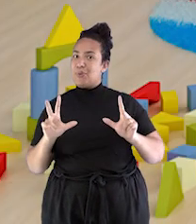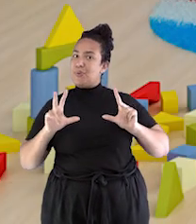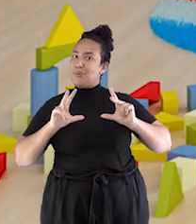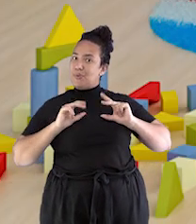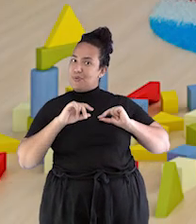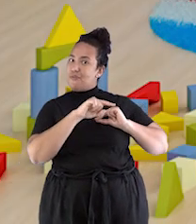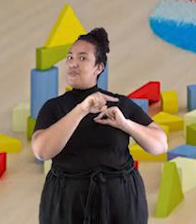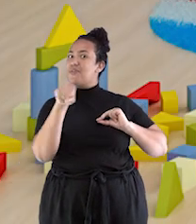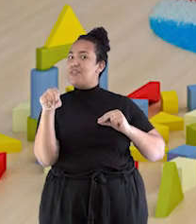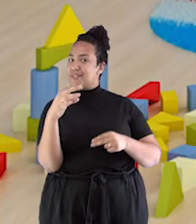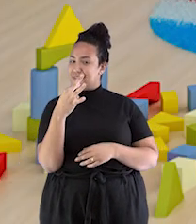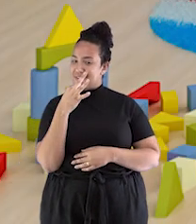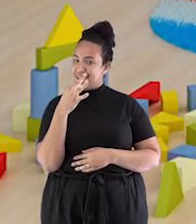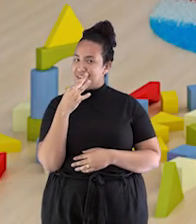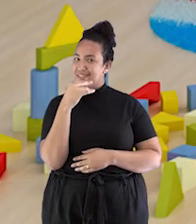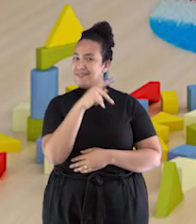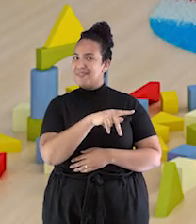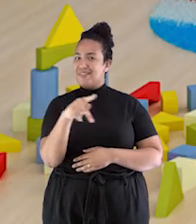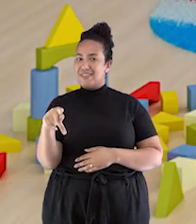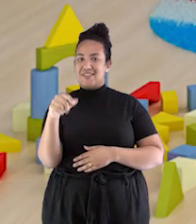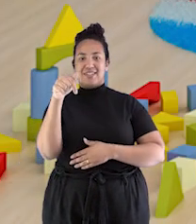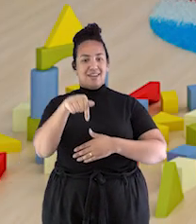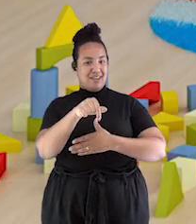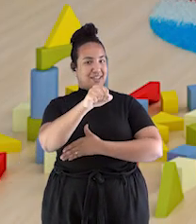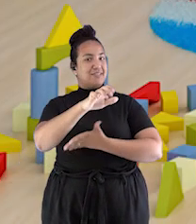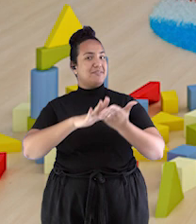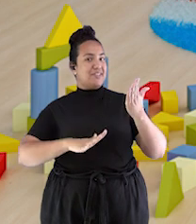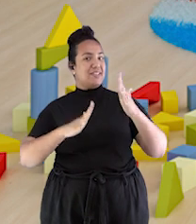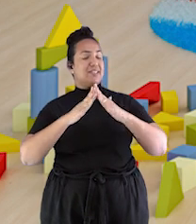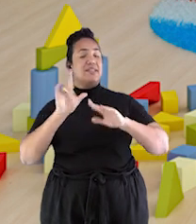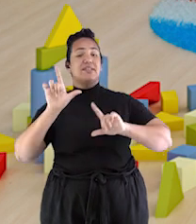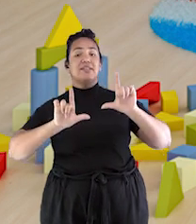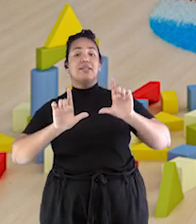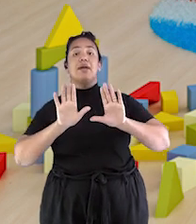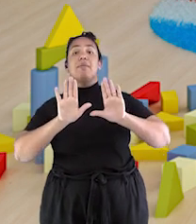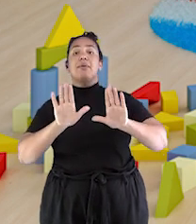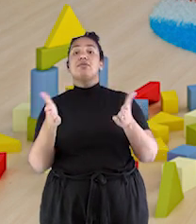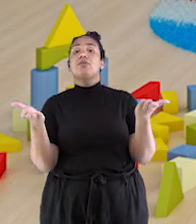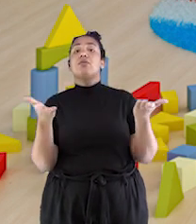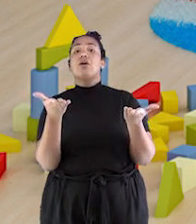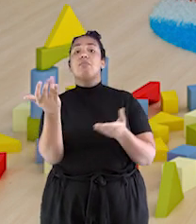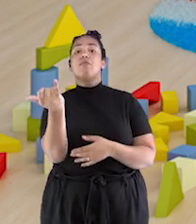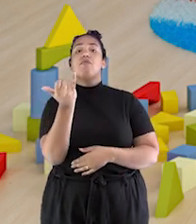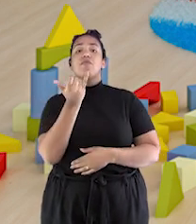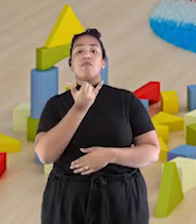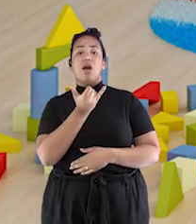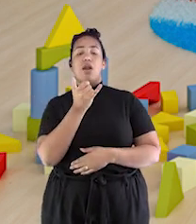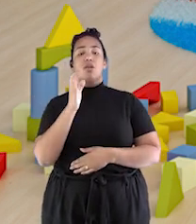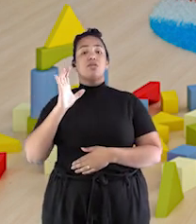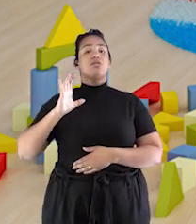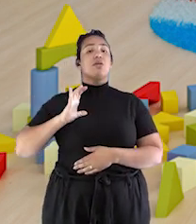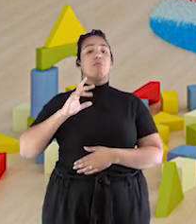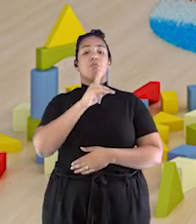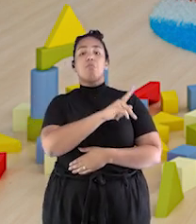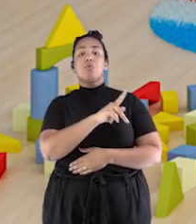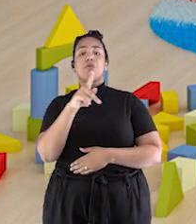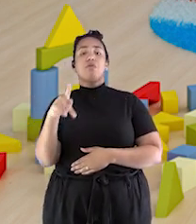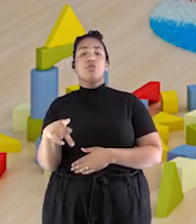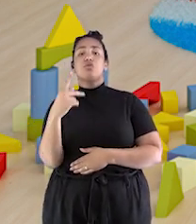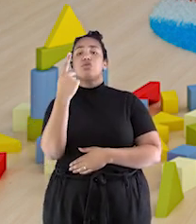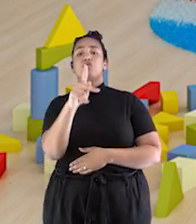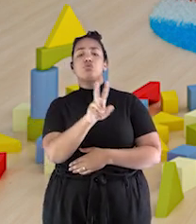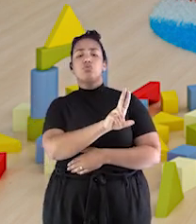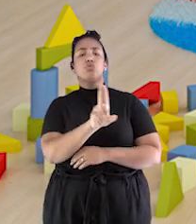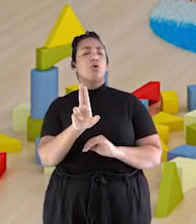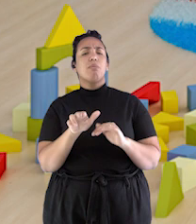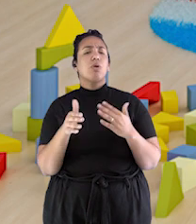Uau! Vocês conhecem bem os professores do Dever em Casa na TV. Mas me conta, qual o nome da sua professora do CMEI ou da escola